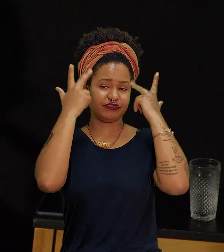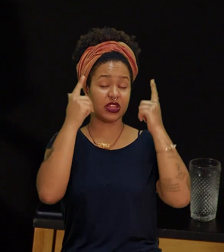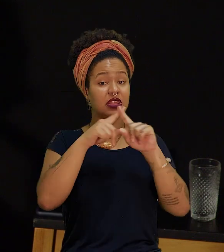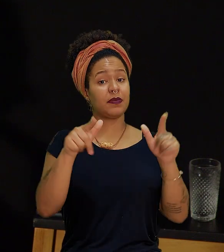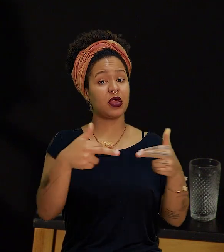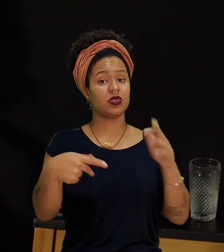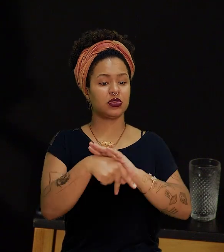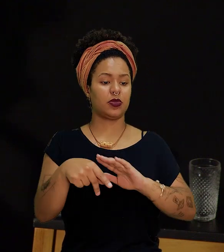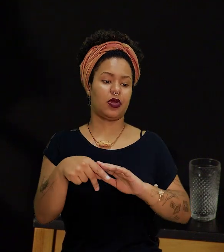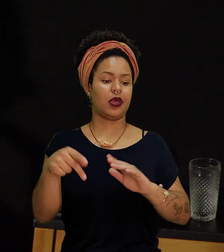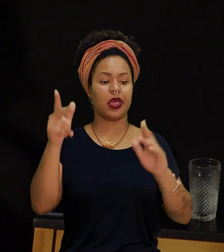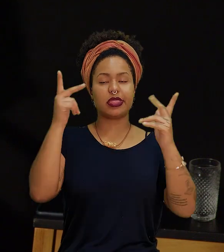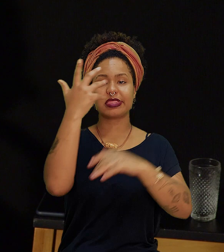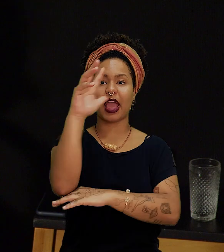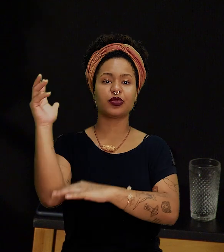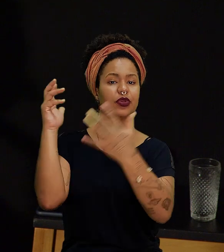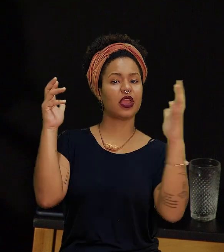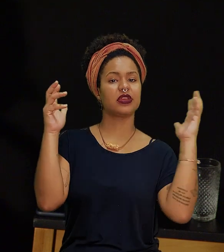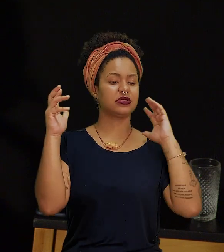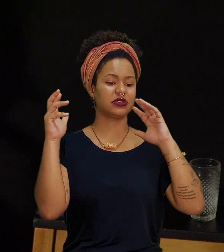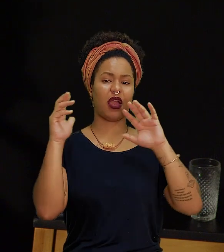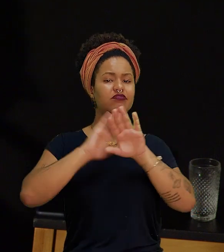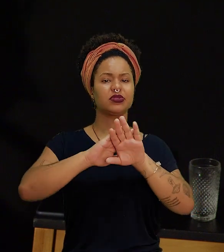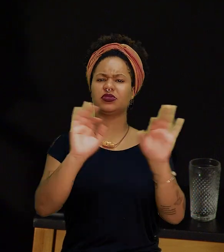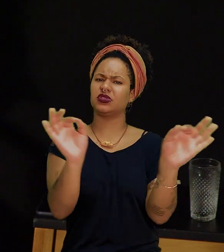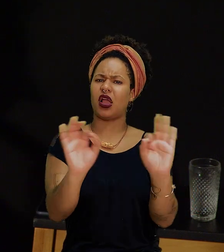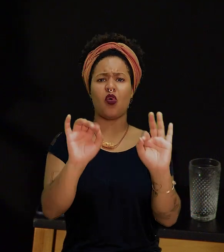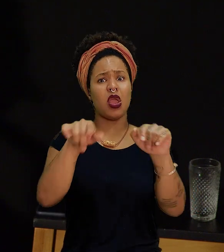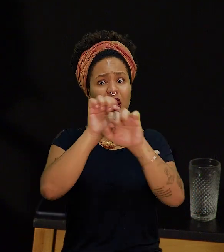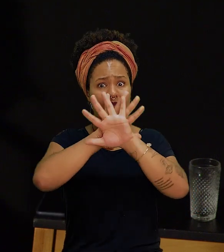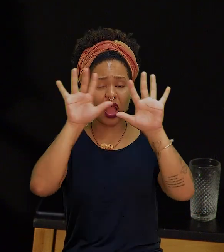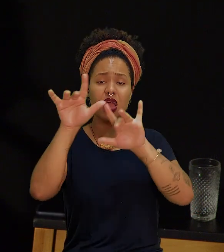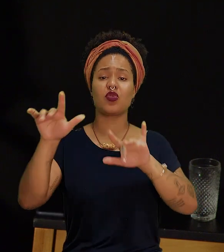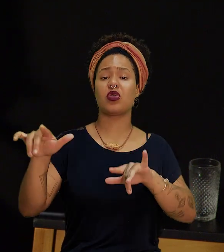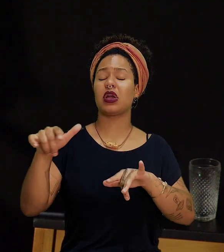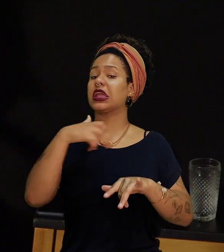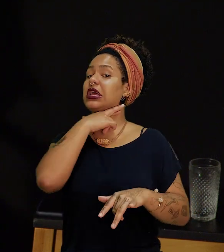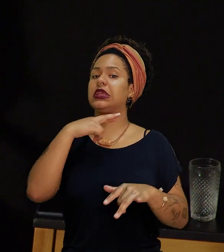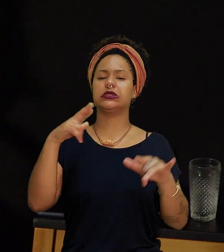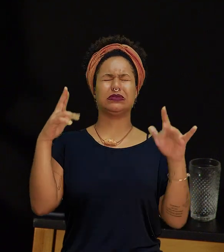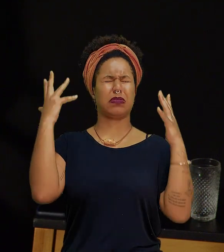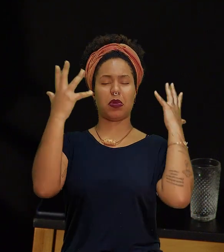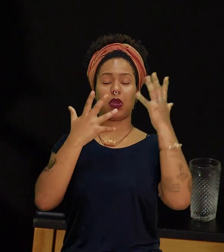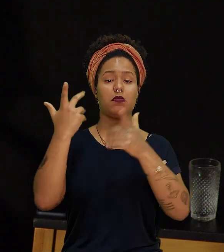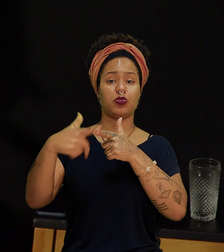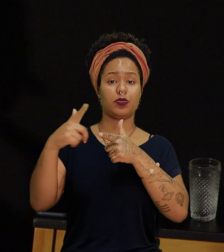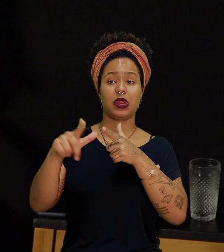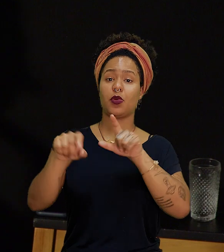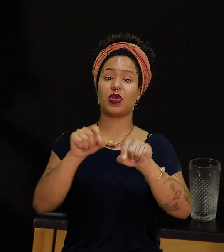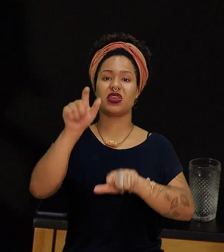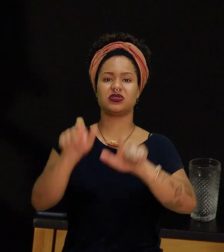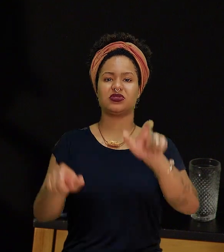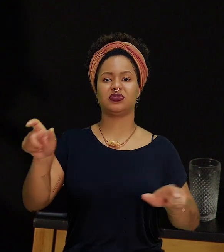Não é também uma coisa de natureza geológica ou qualquer coisa assim. Ela é claramente uma crise, vamos chamar